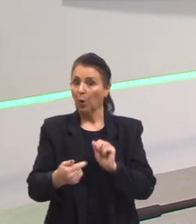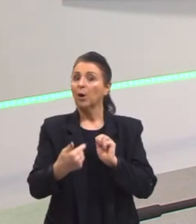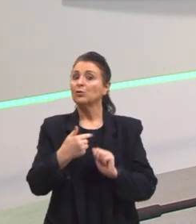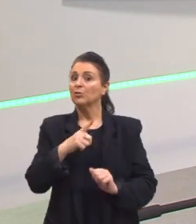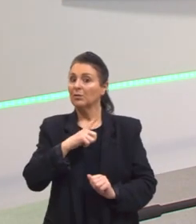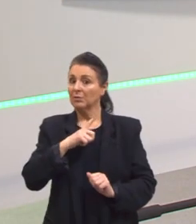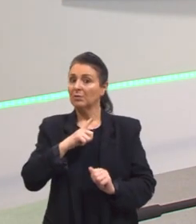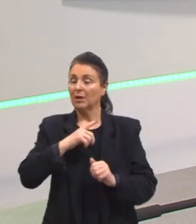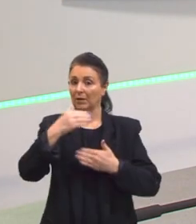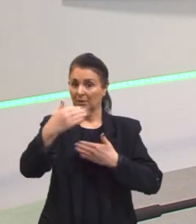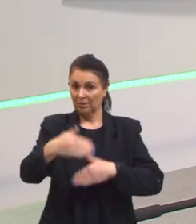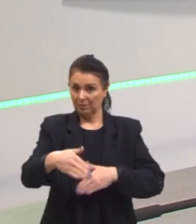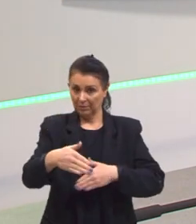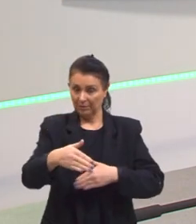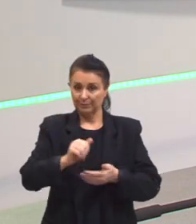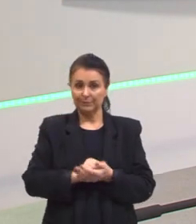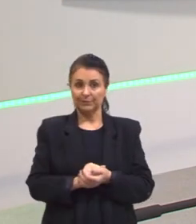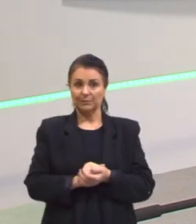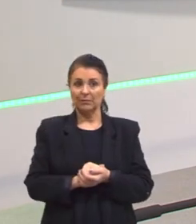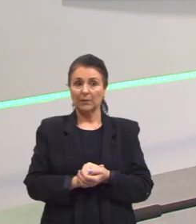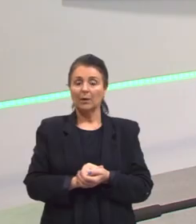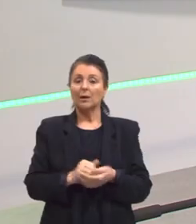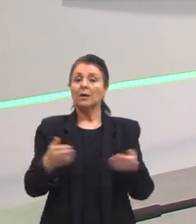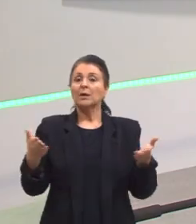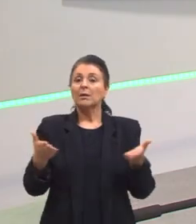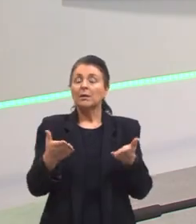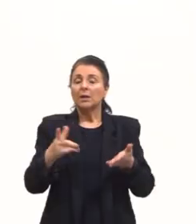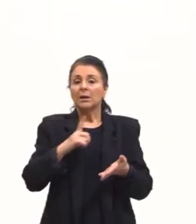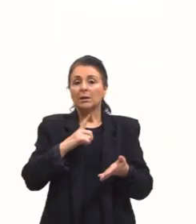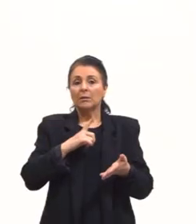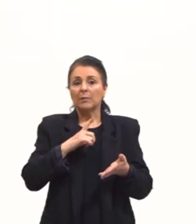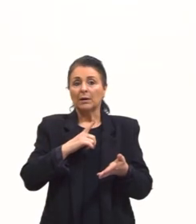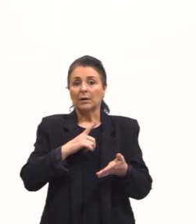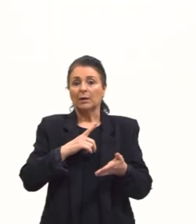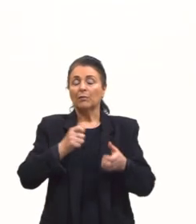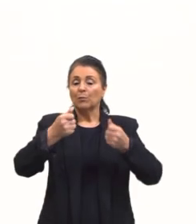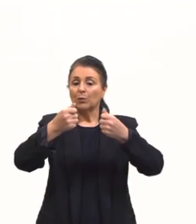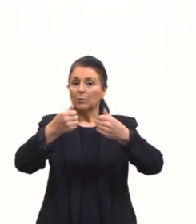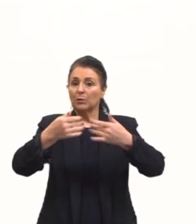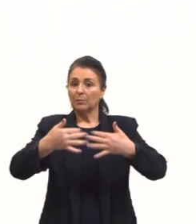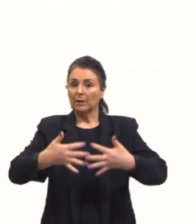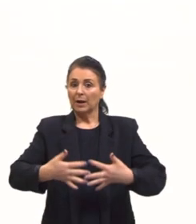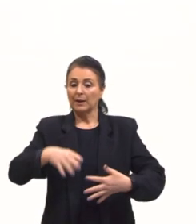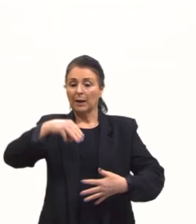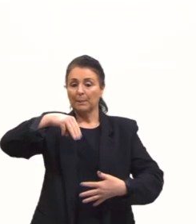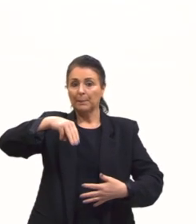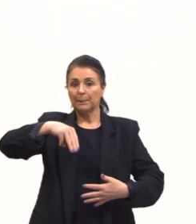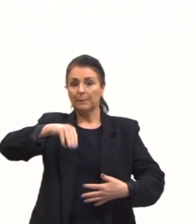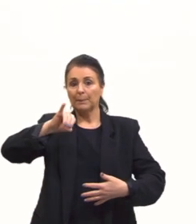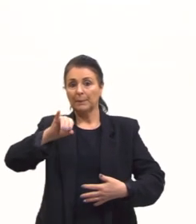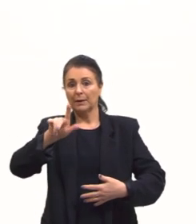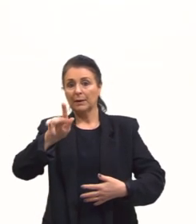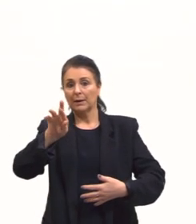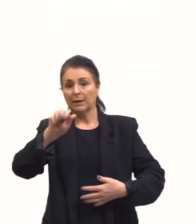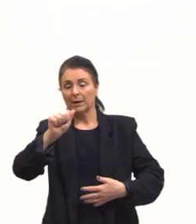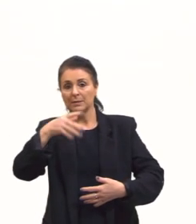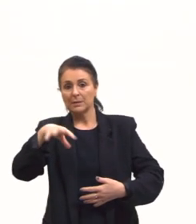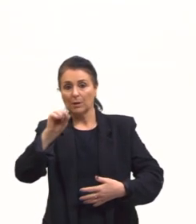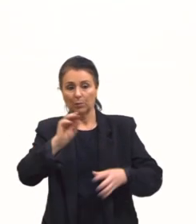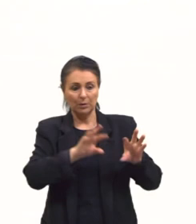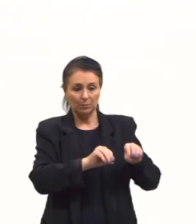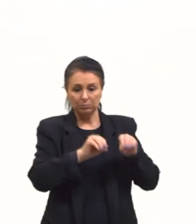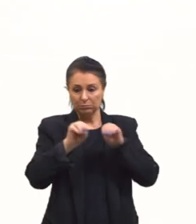coisas tá E aí justamente e vamos falar dessa migração desse que a população